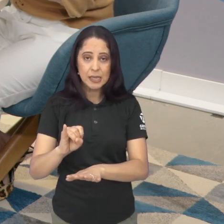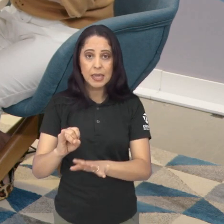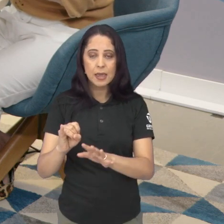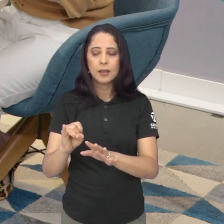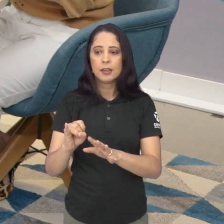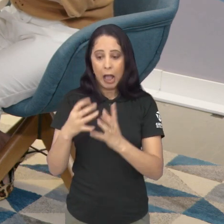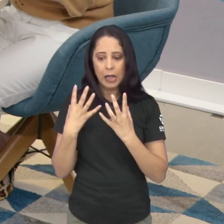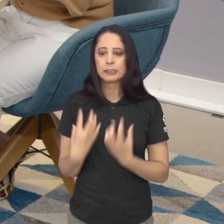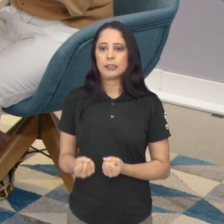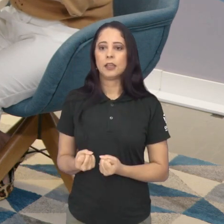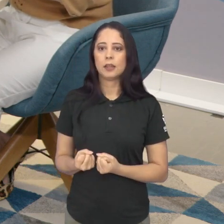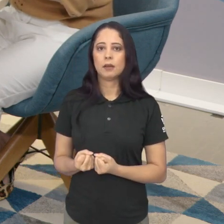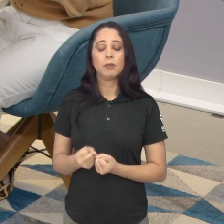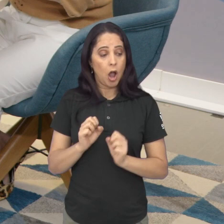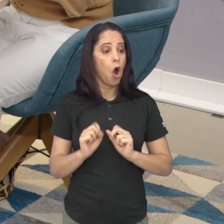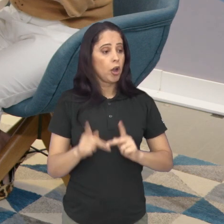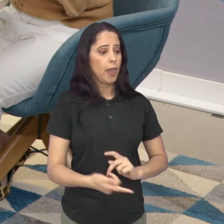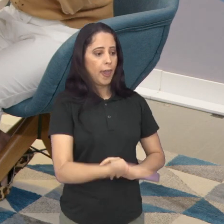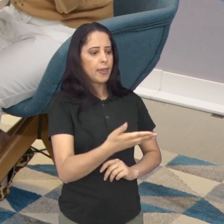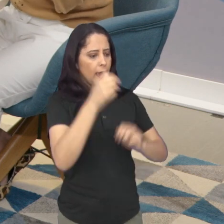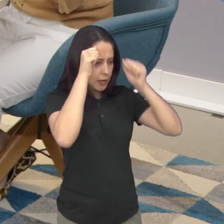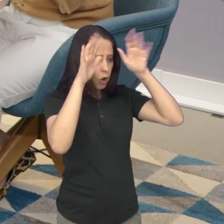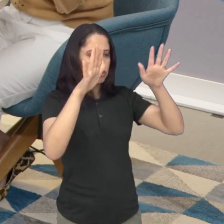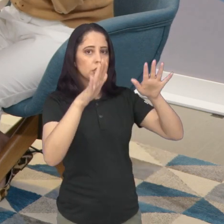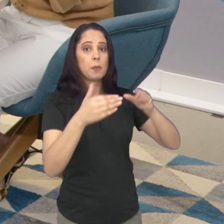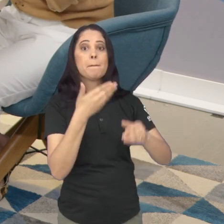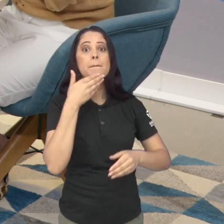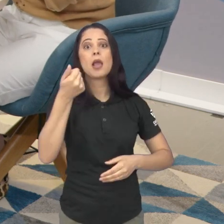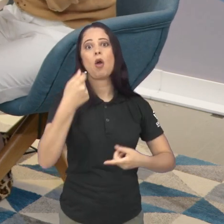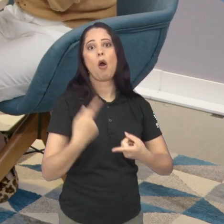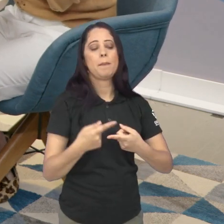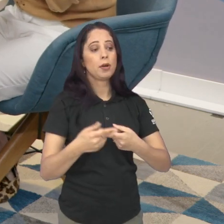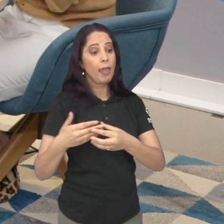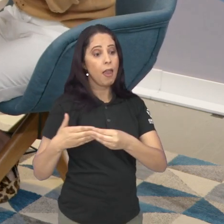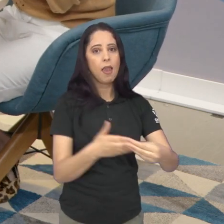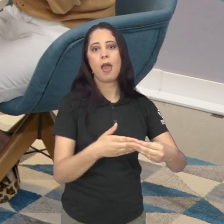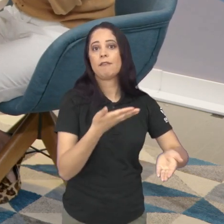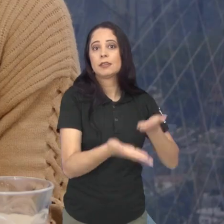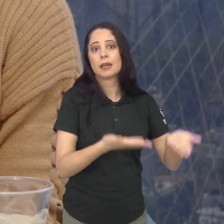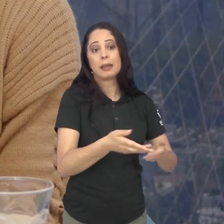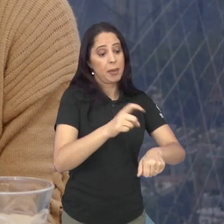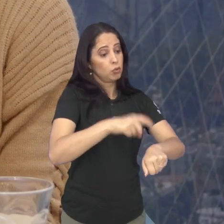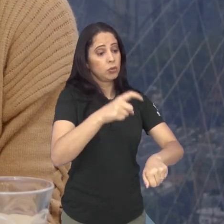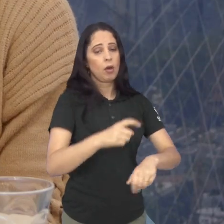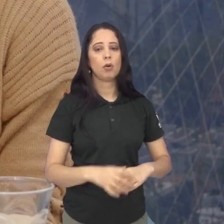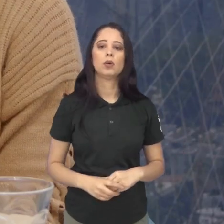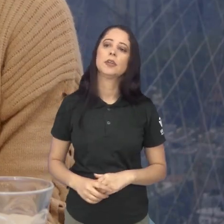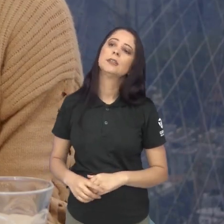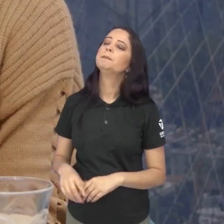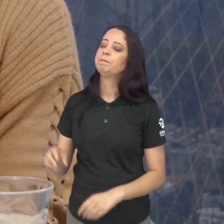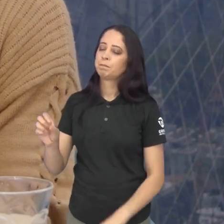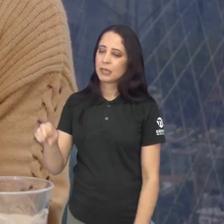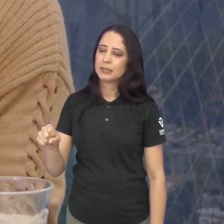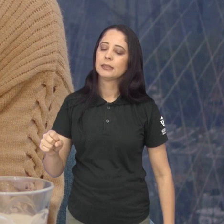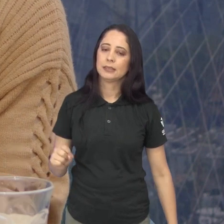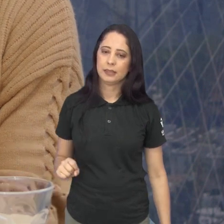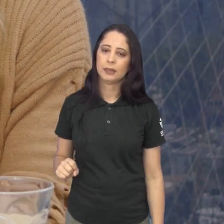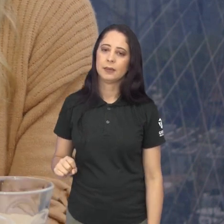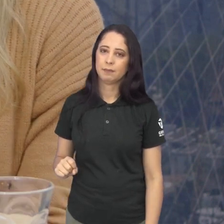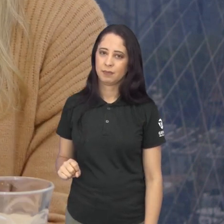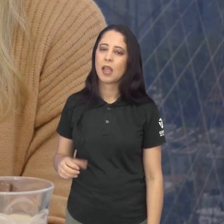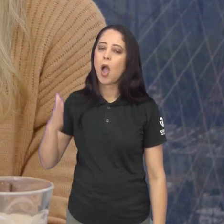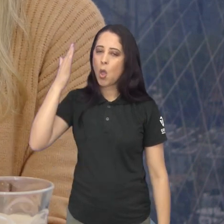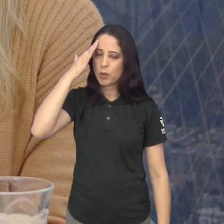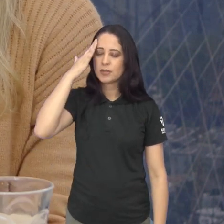precoce. Faz toda a diferença, assim, se a gente for levar até pro lado que é comprovadamente da ciência dentro da medicina, a gente sabe que quanto